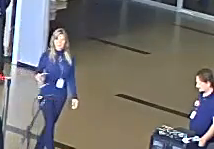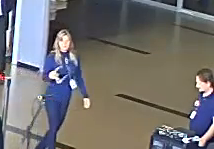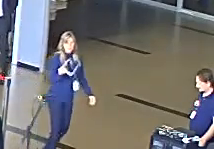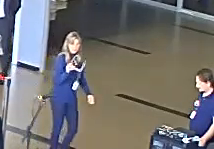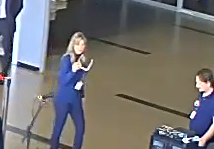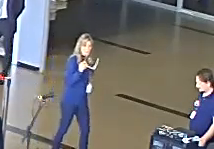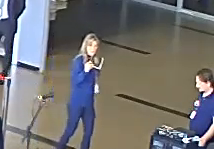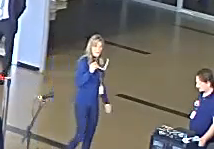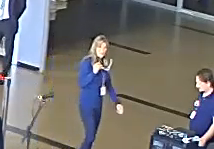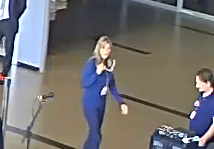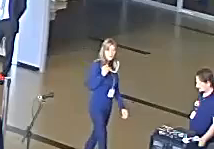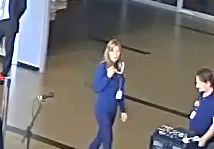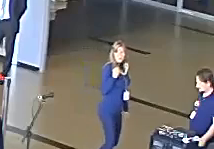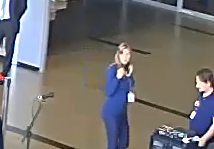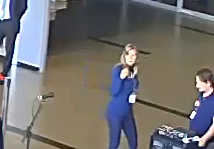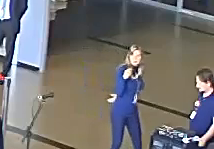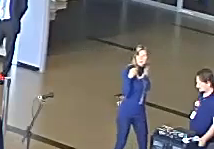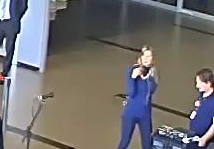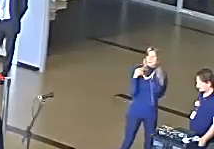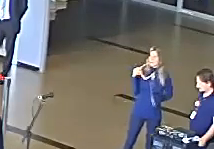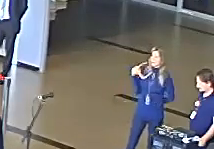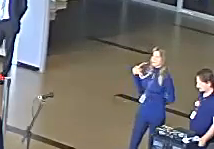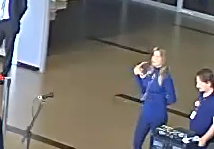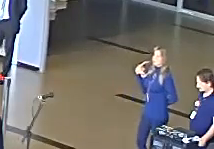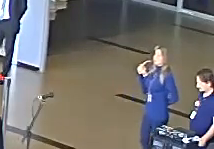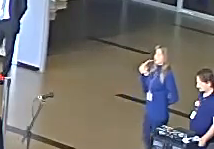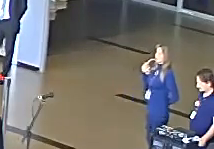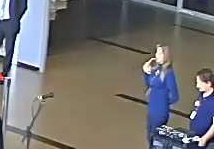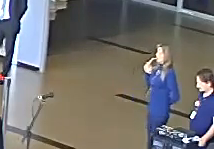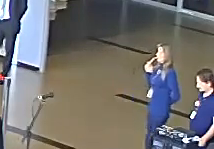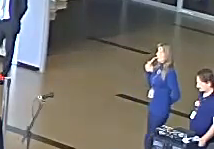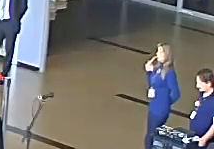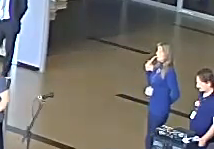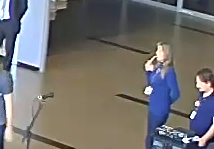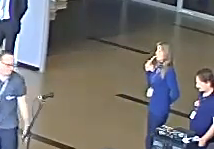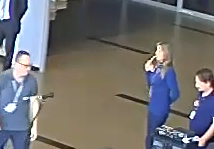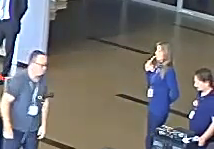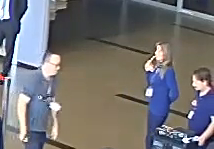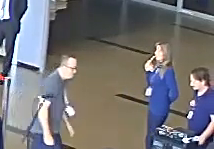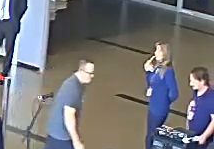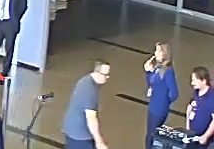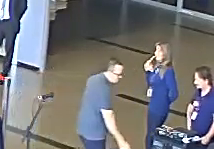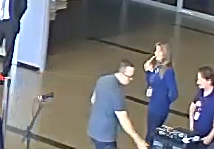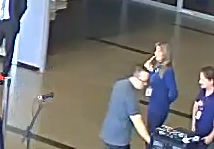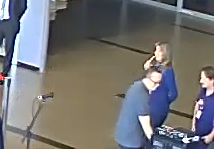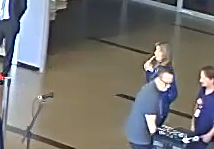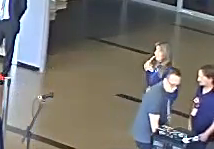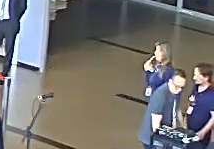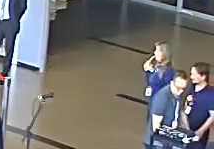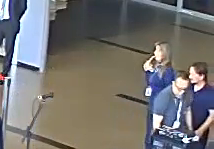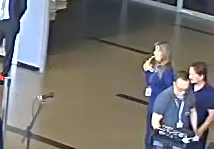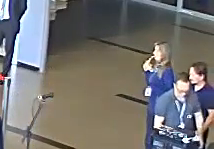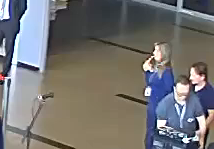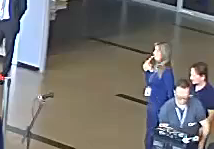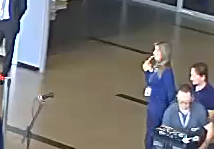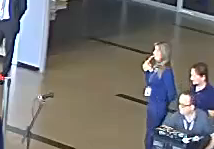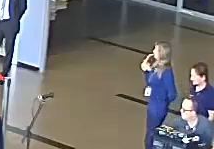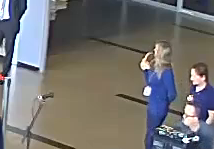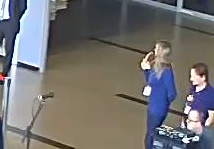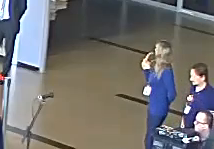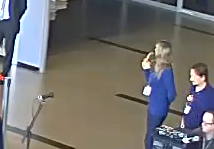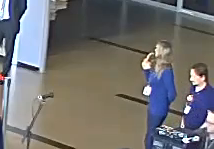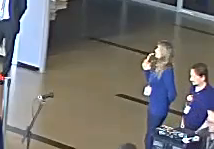trabalhadores com deficiência da Cut Ok Franco groia 5 minutos num minuto eu